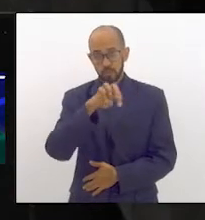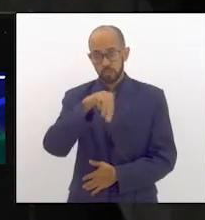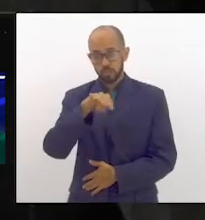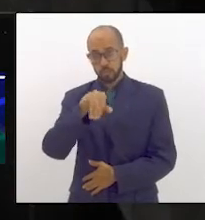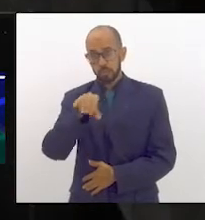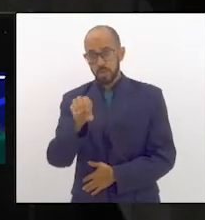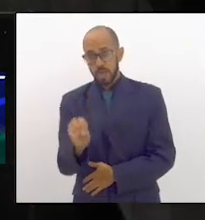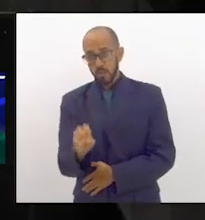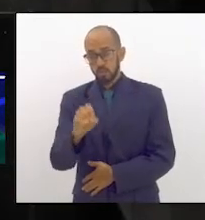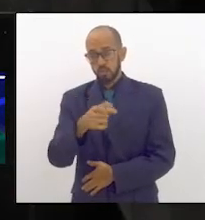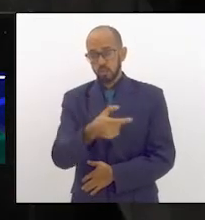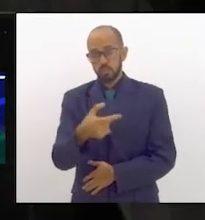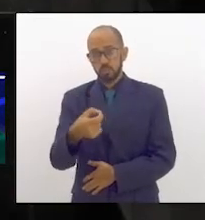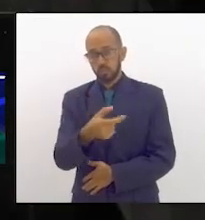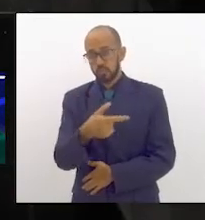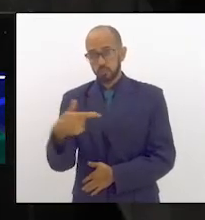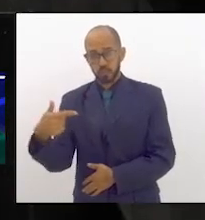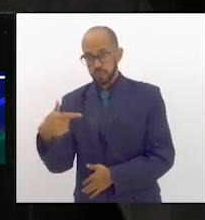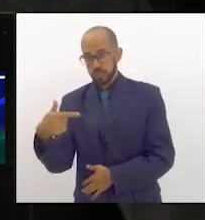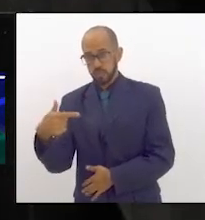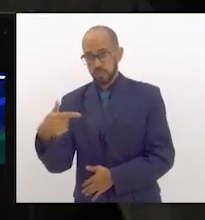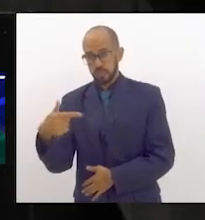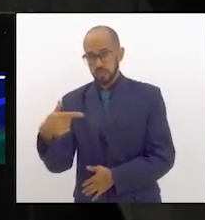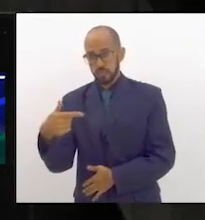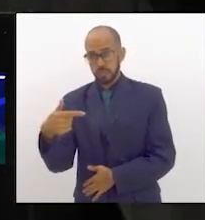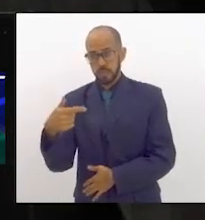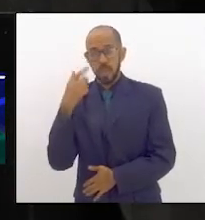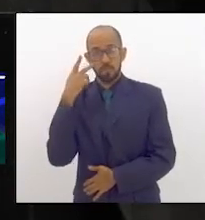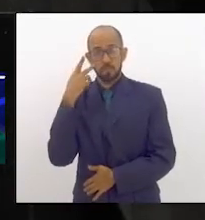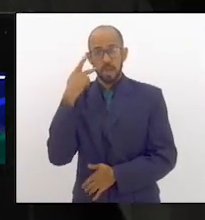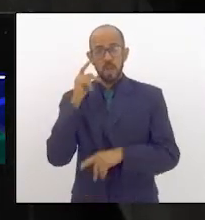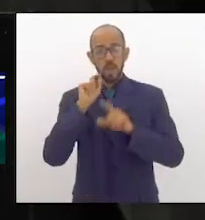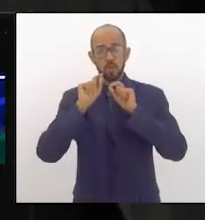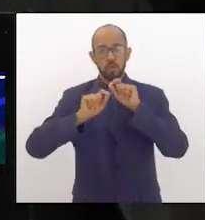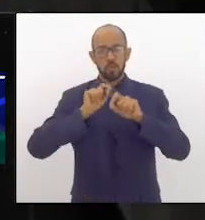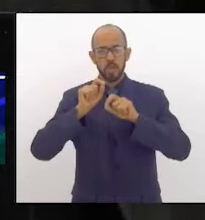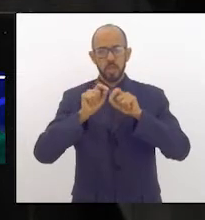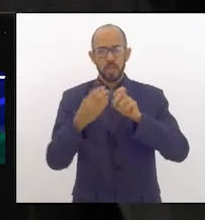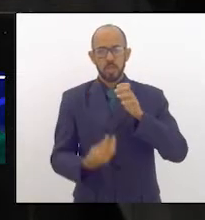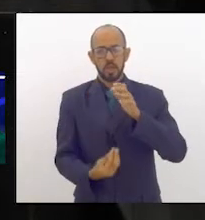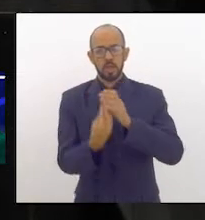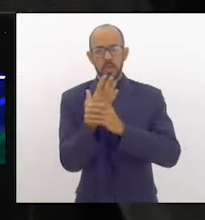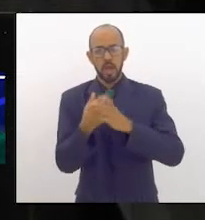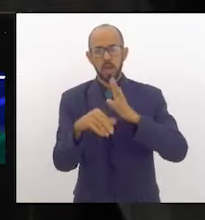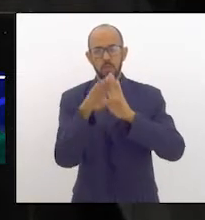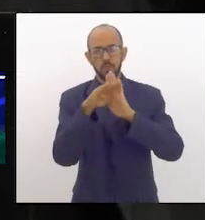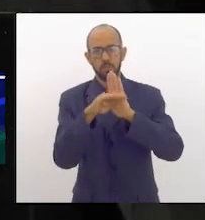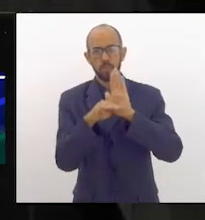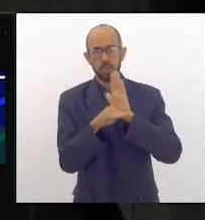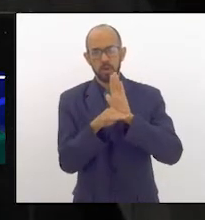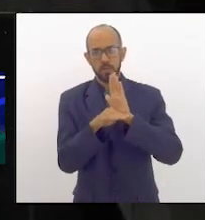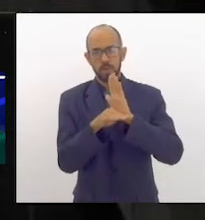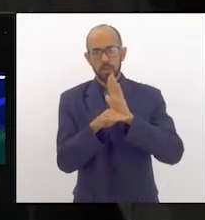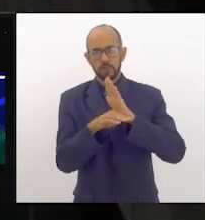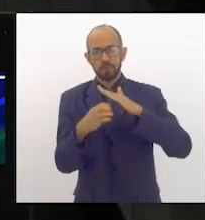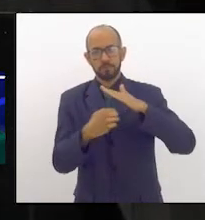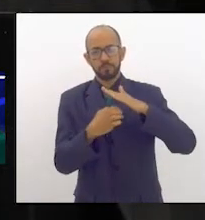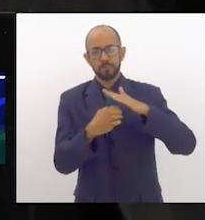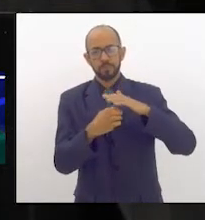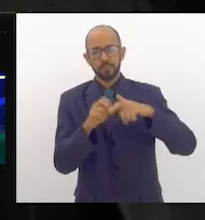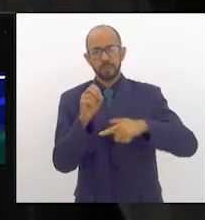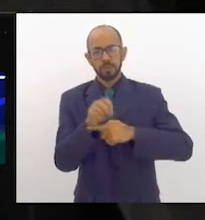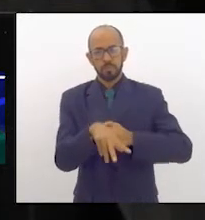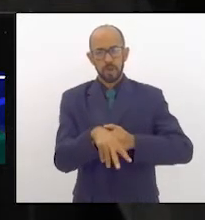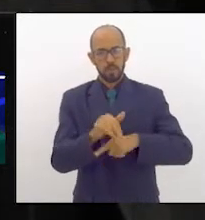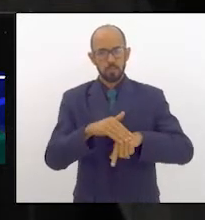maio de 2022 para instituir o programa emprego mais